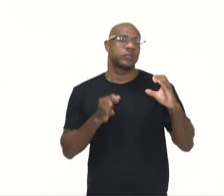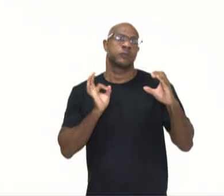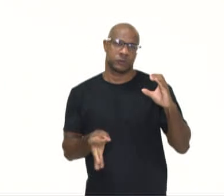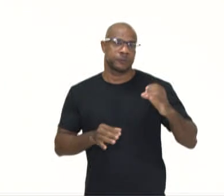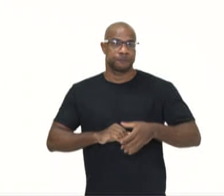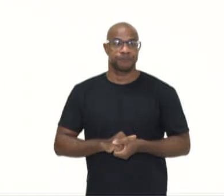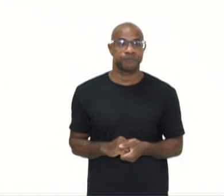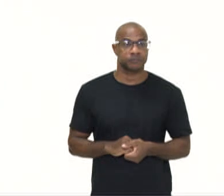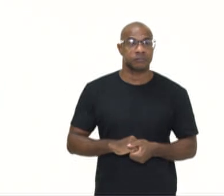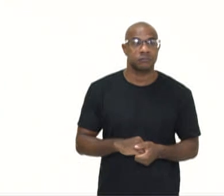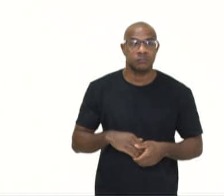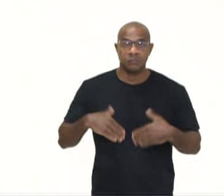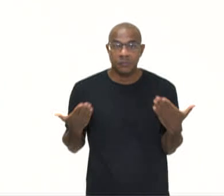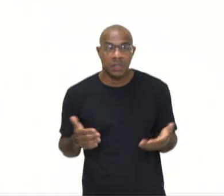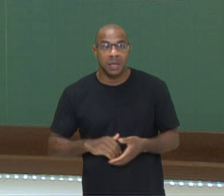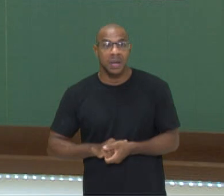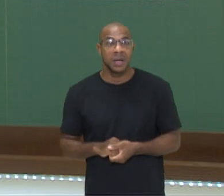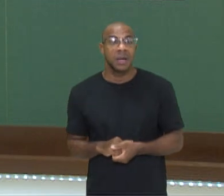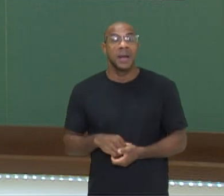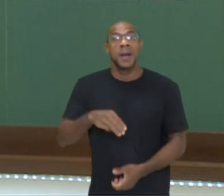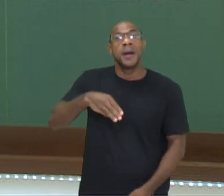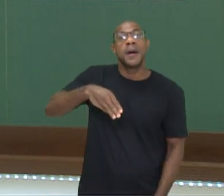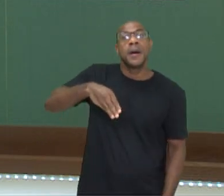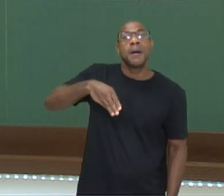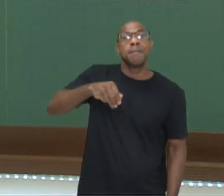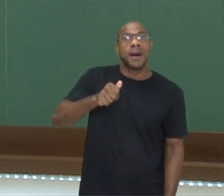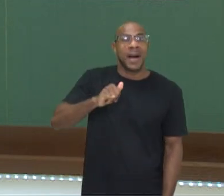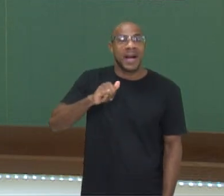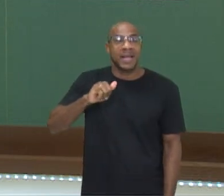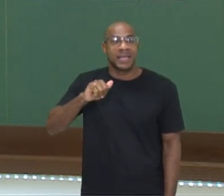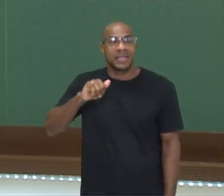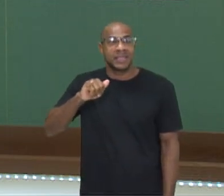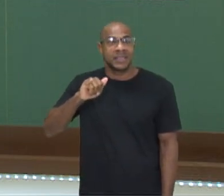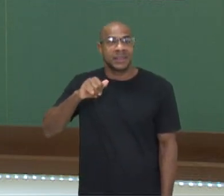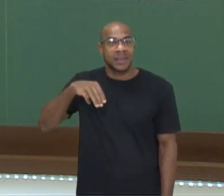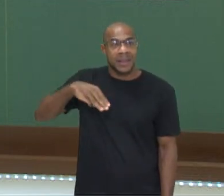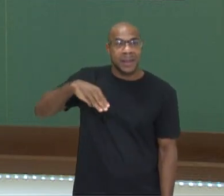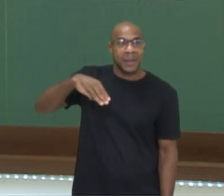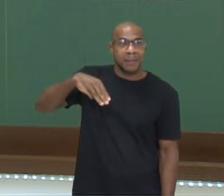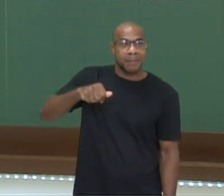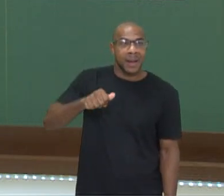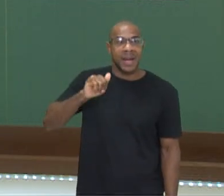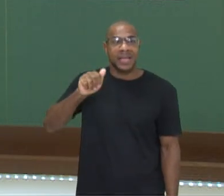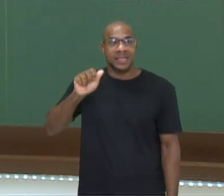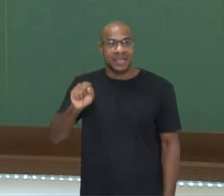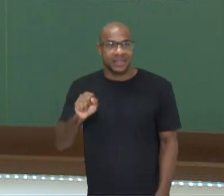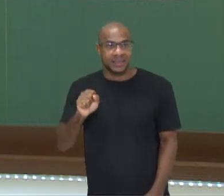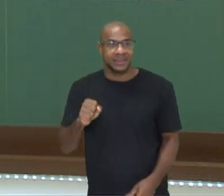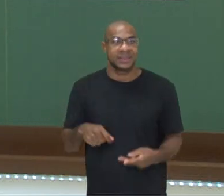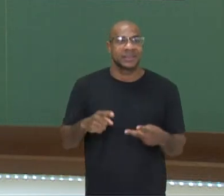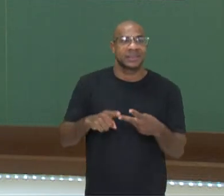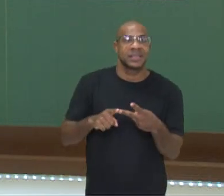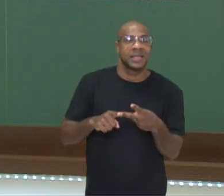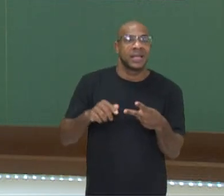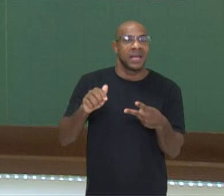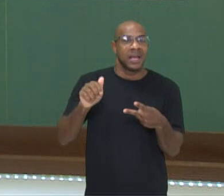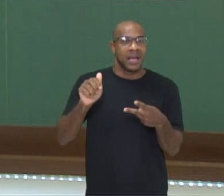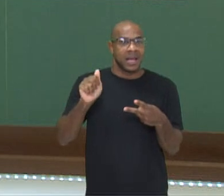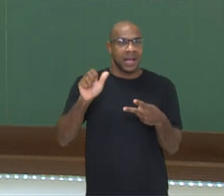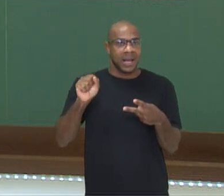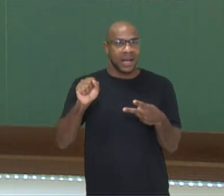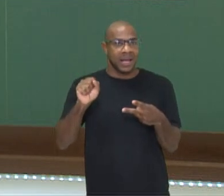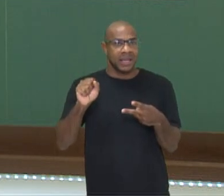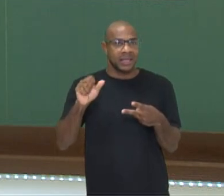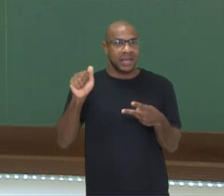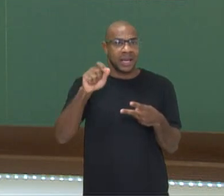Muito bom. Os maias e astecas, vocês sabem que é uma civilização que morou ali no